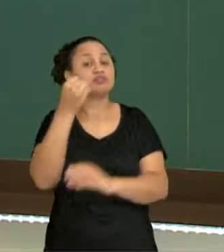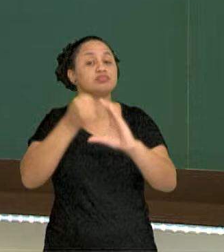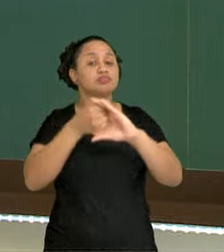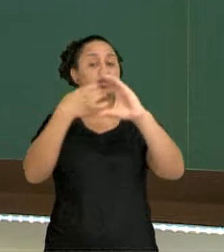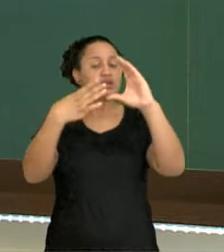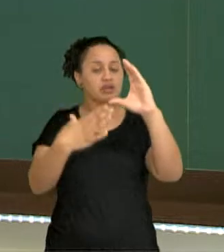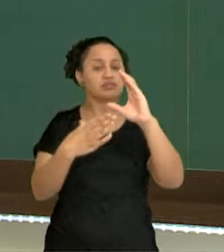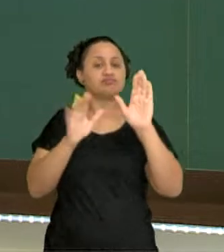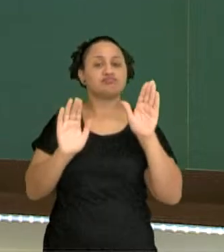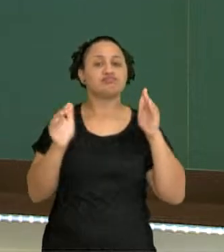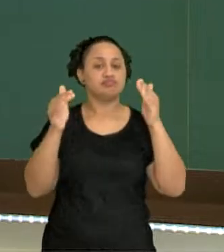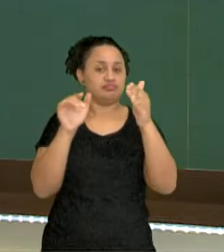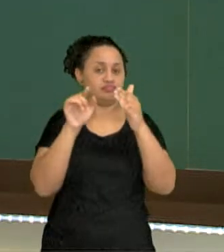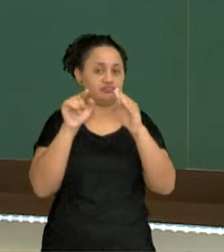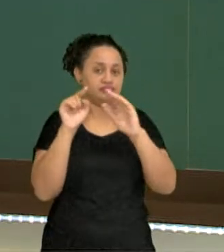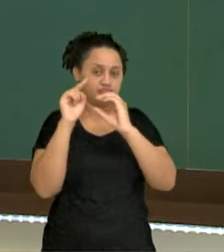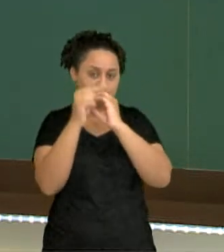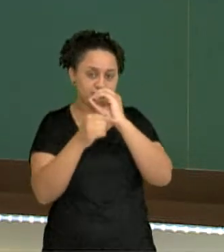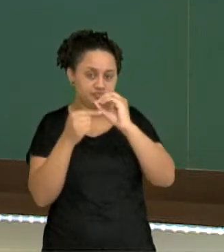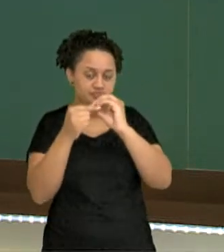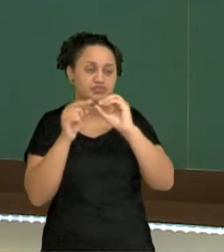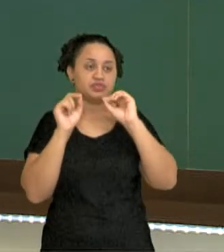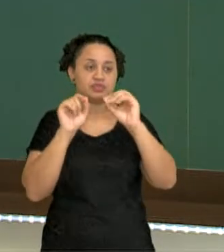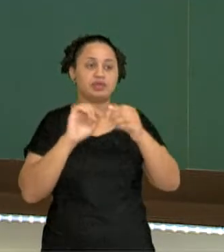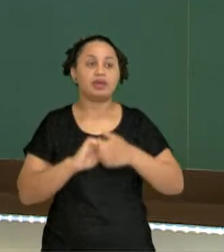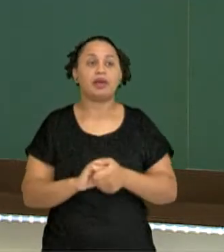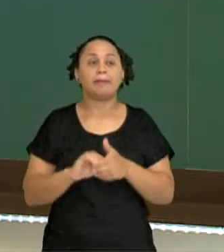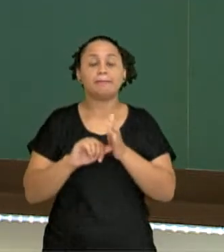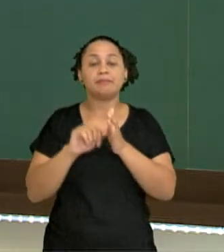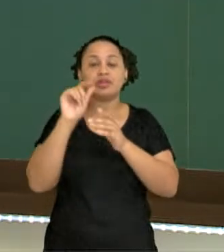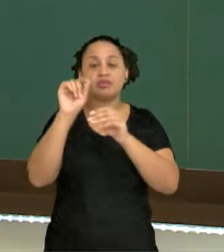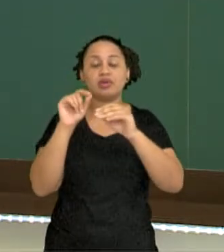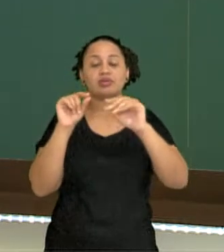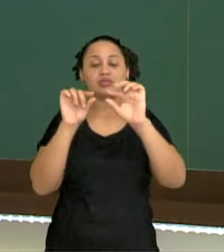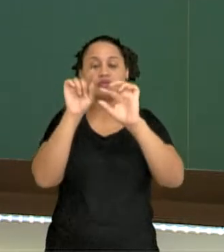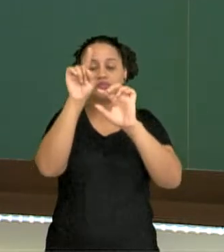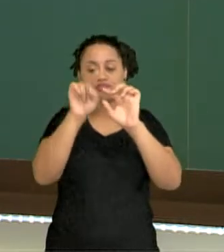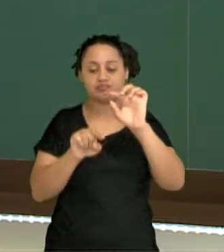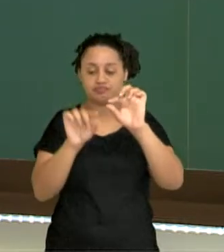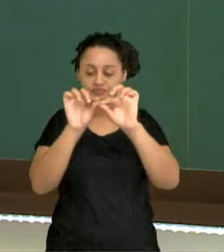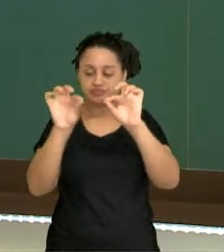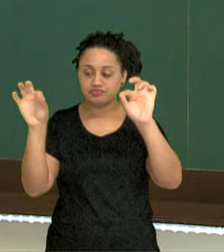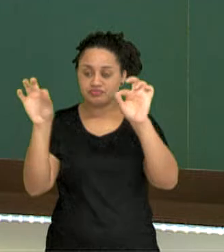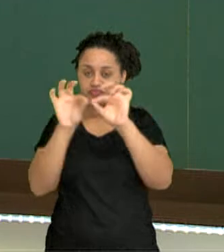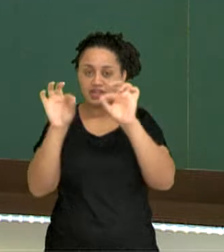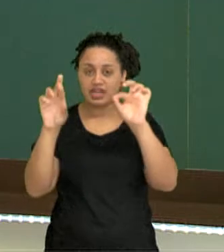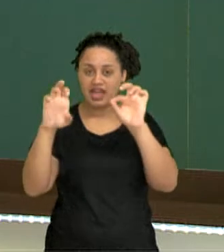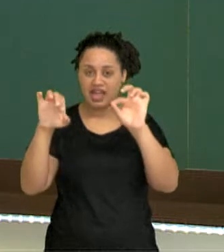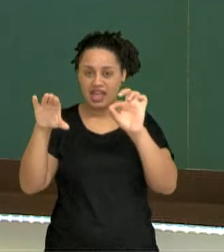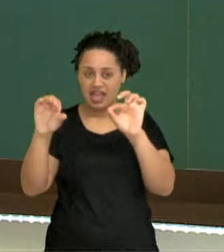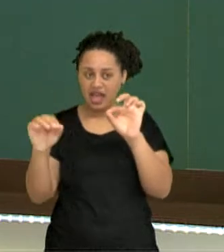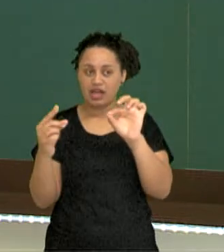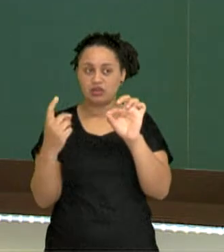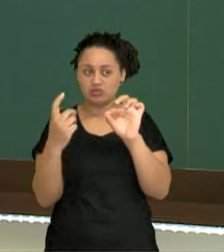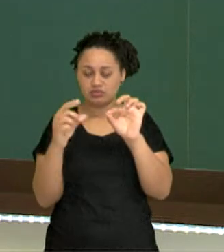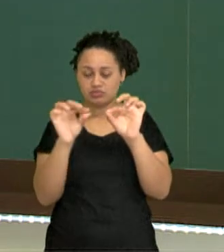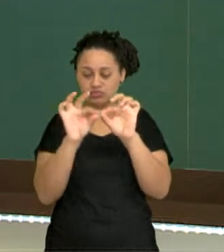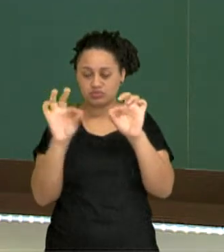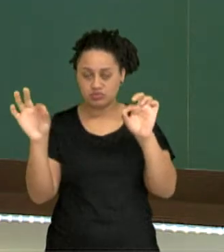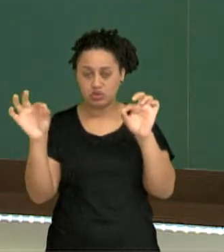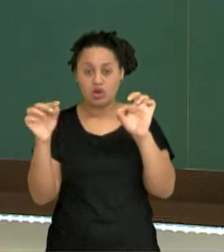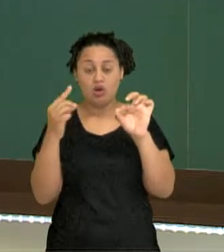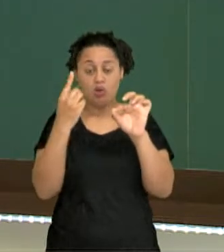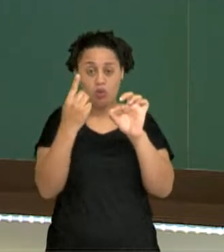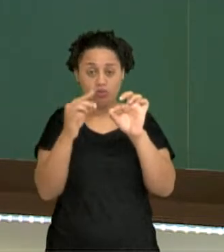bem particulares dela. A primeira delas é de que o raio dessa circunferência é unitário, então ele tem